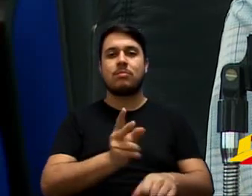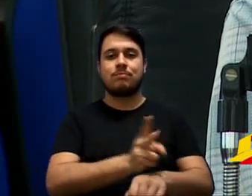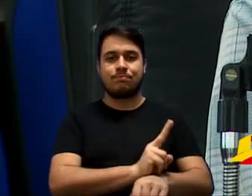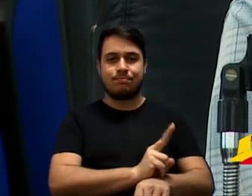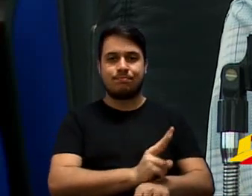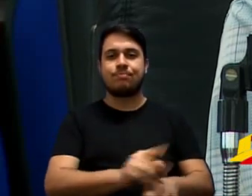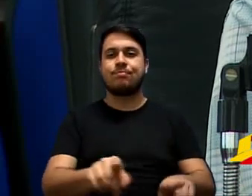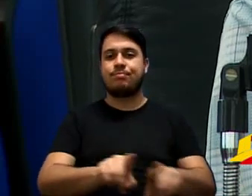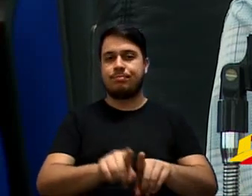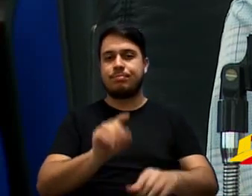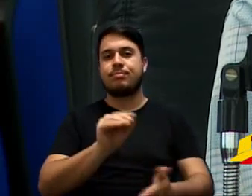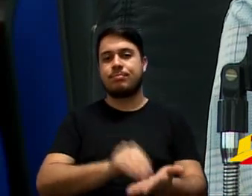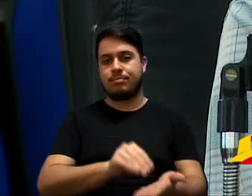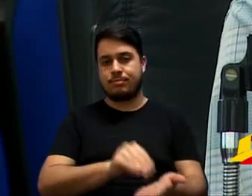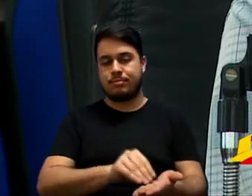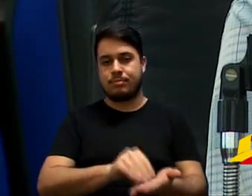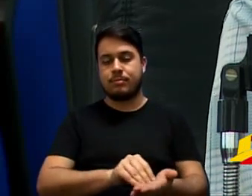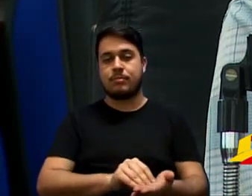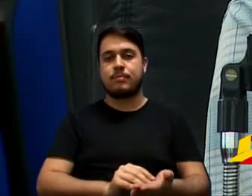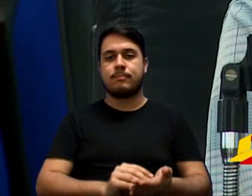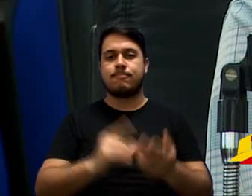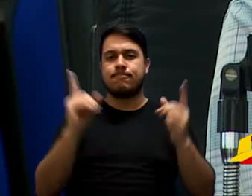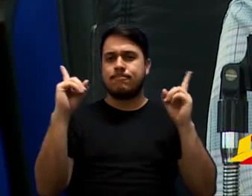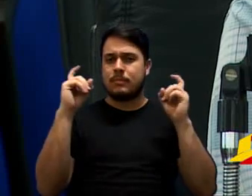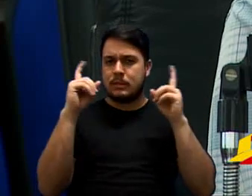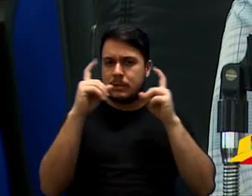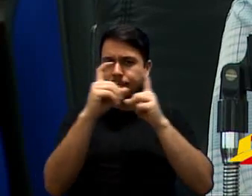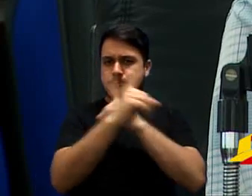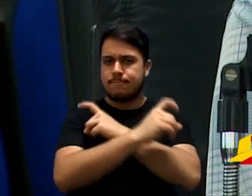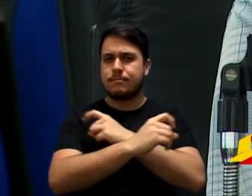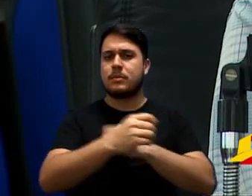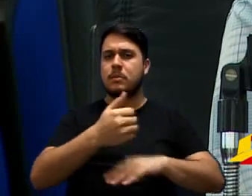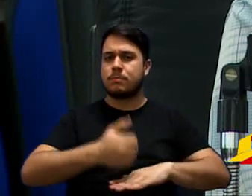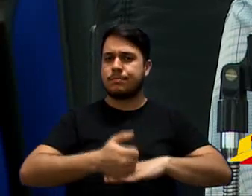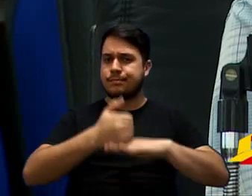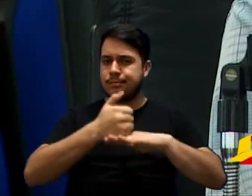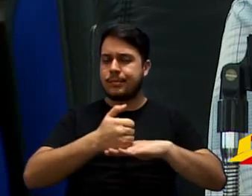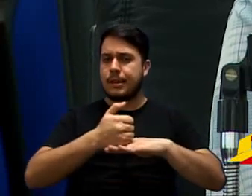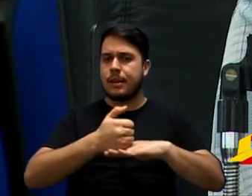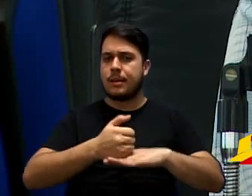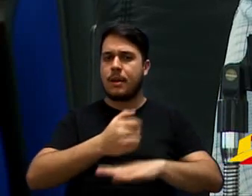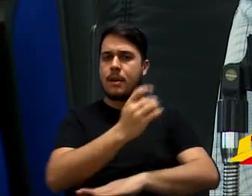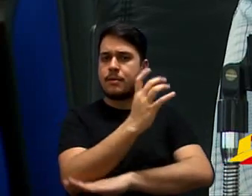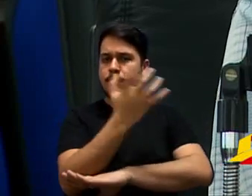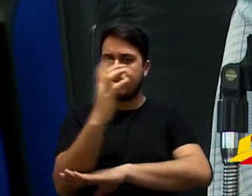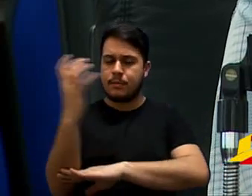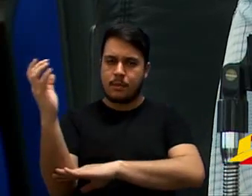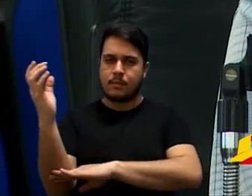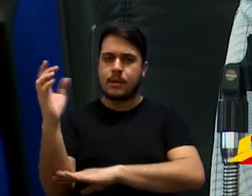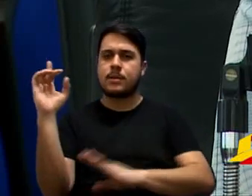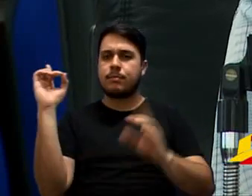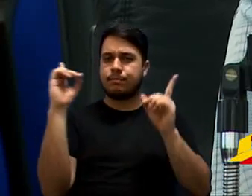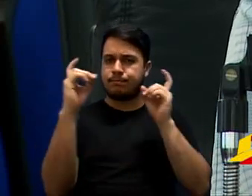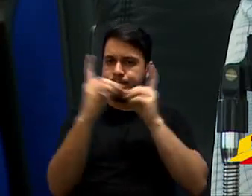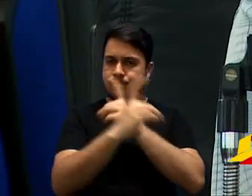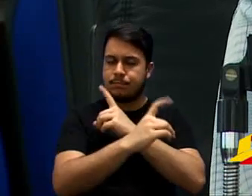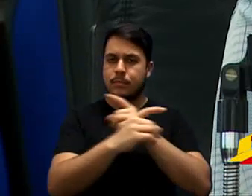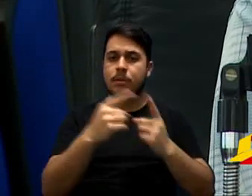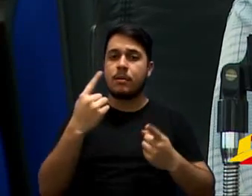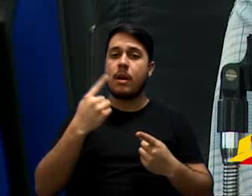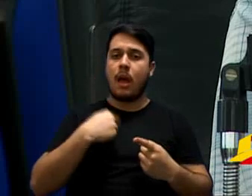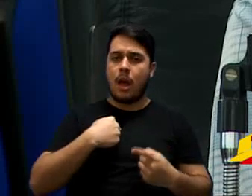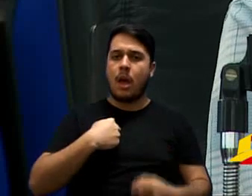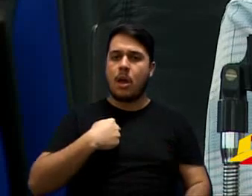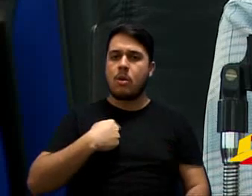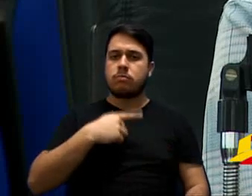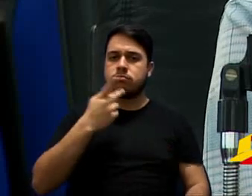difícil muito difícil para a secretaria do meio ambiente eu posso falar isso daí porque eu faço parte